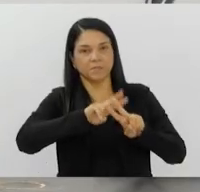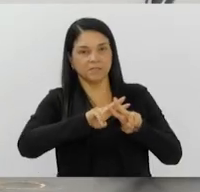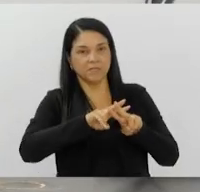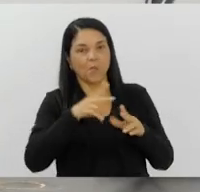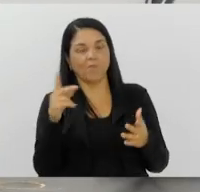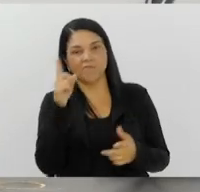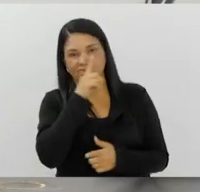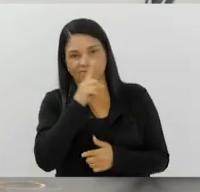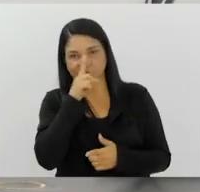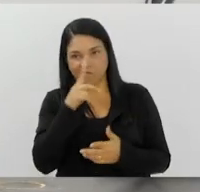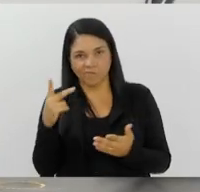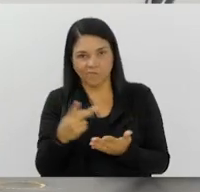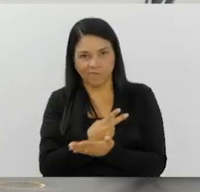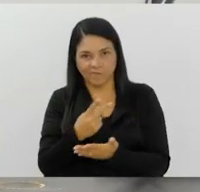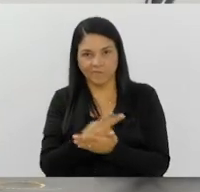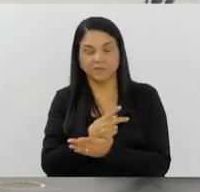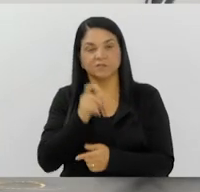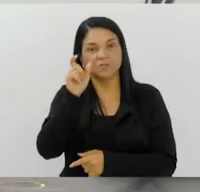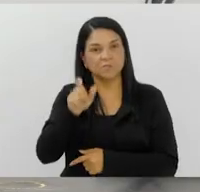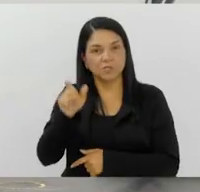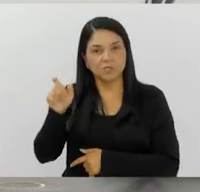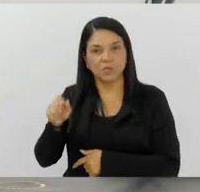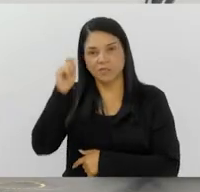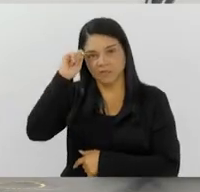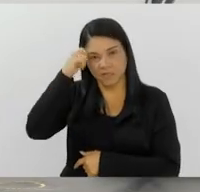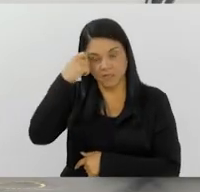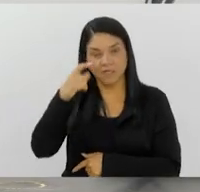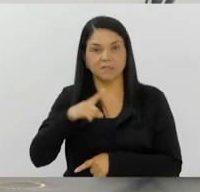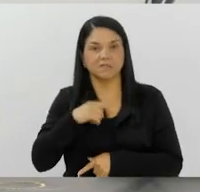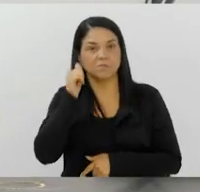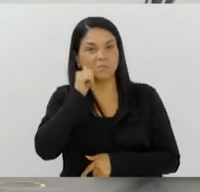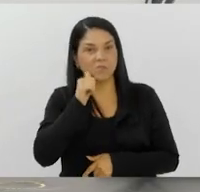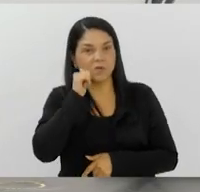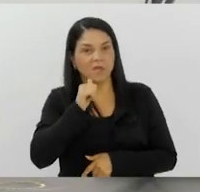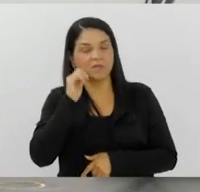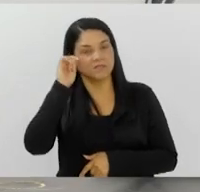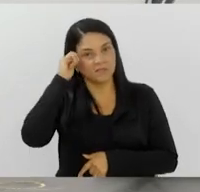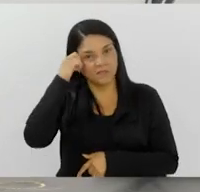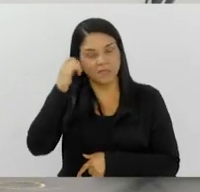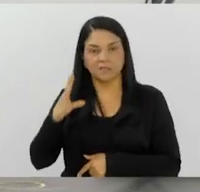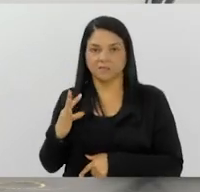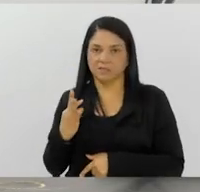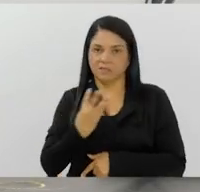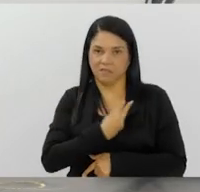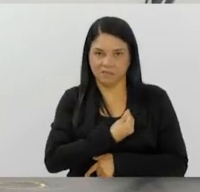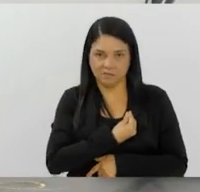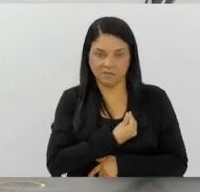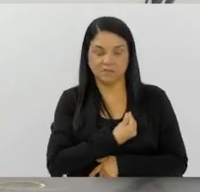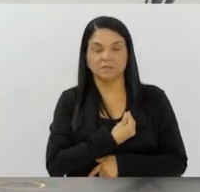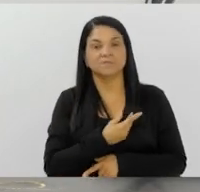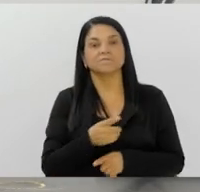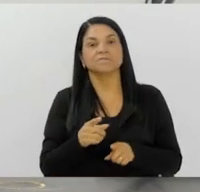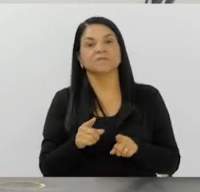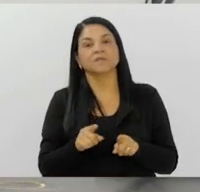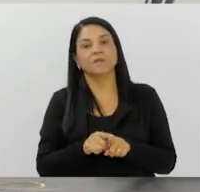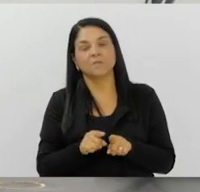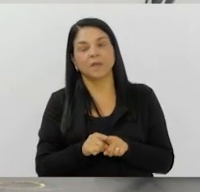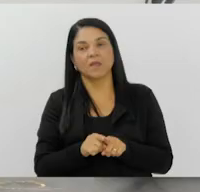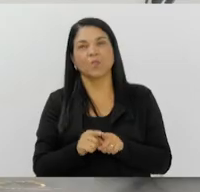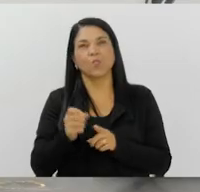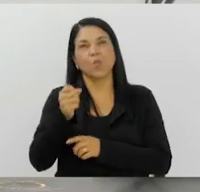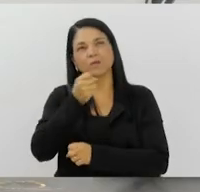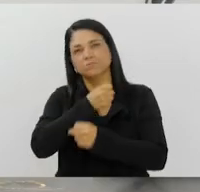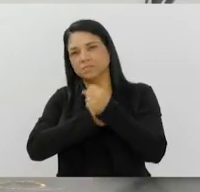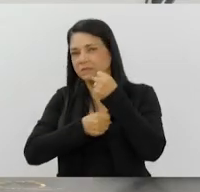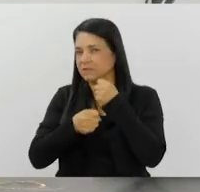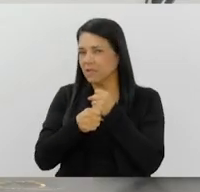de principalmente de pessoas negras de mulheres de pessoas trans né ã Além disso ano passado